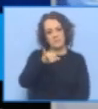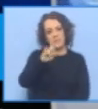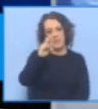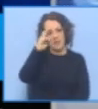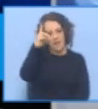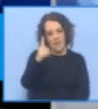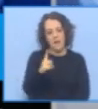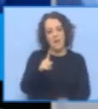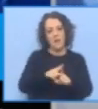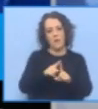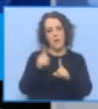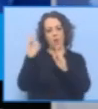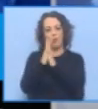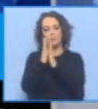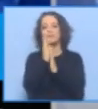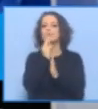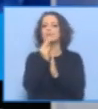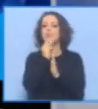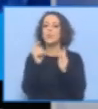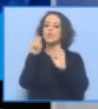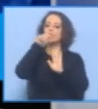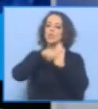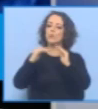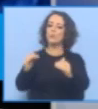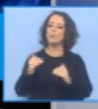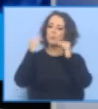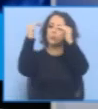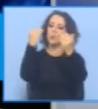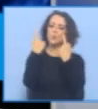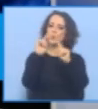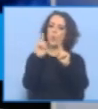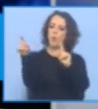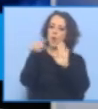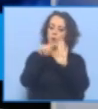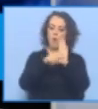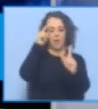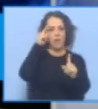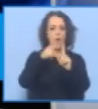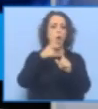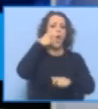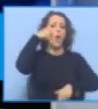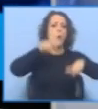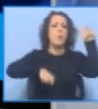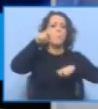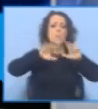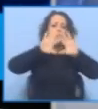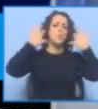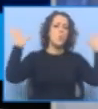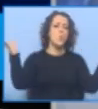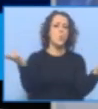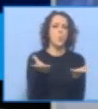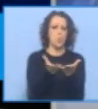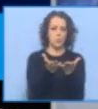que a religião judaica alcance um estatuto, é para que a humanidade, hoje nós também, nos